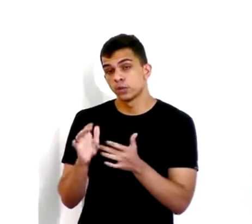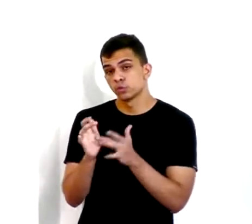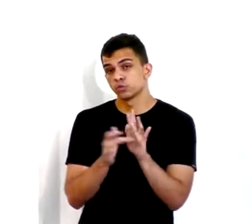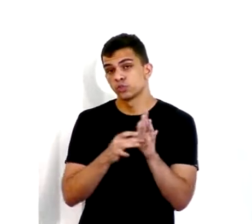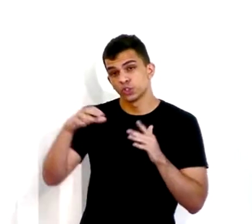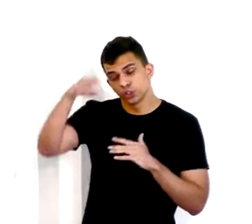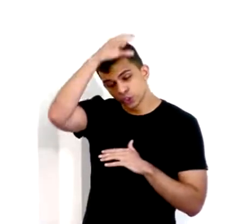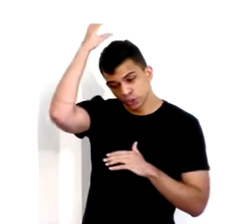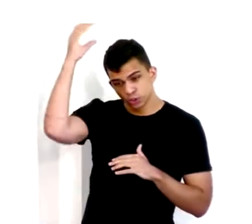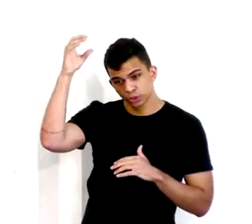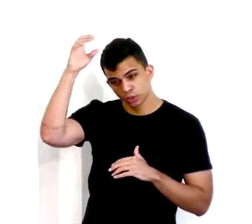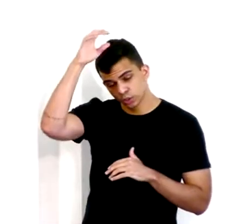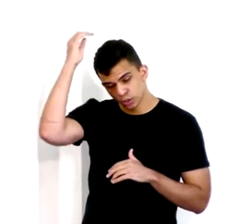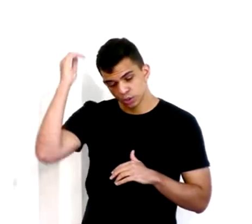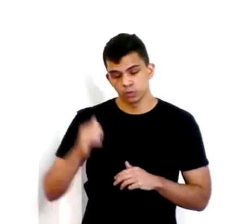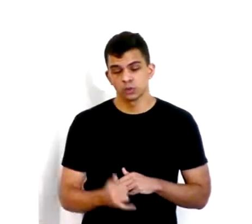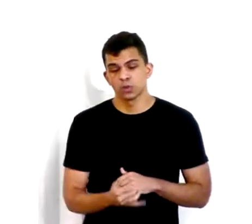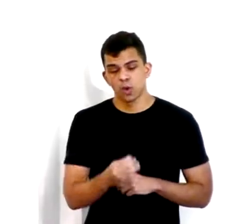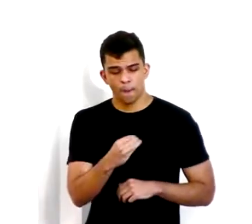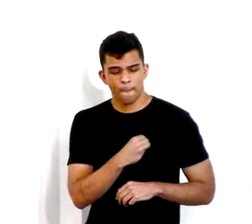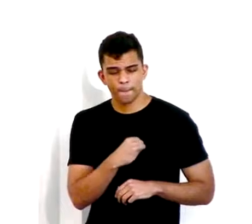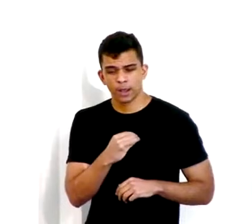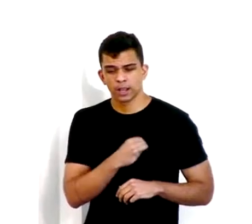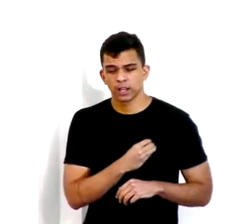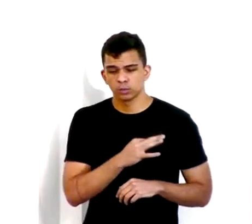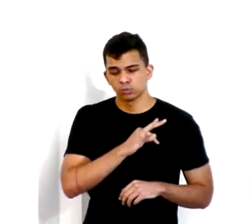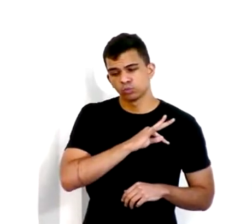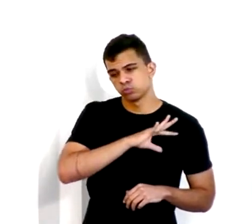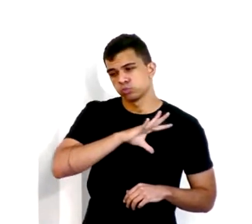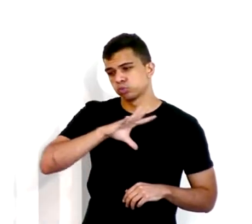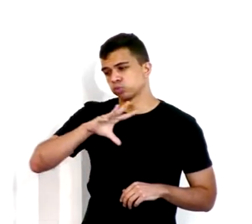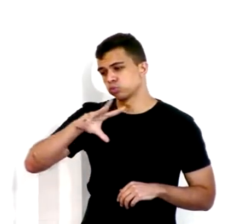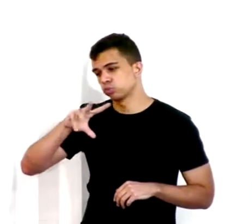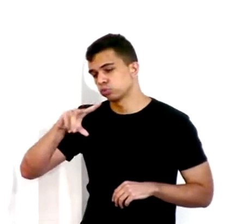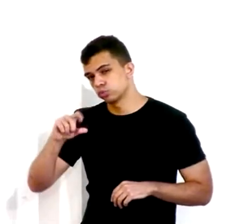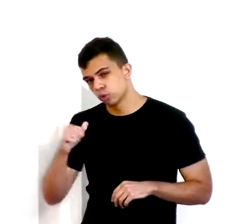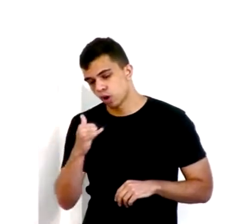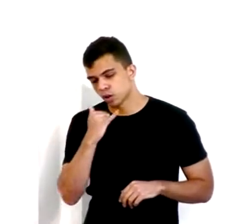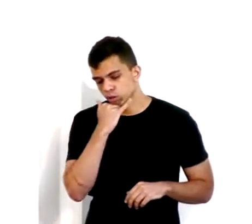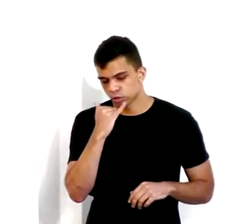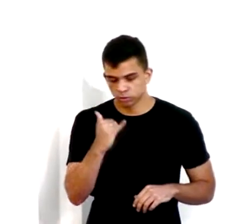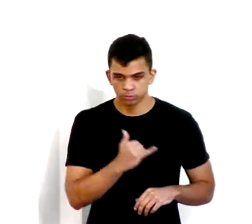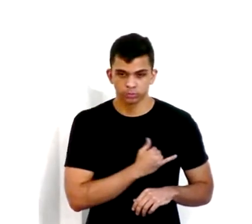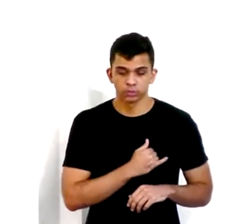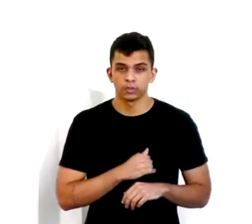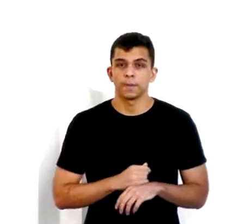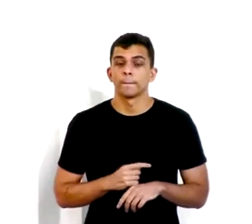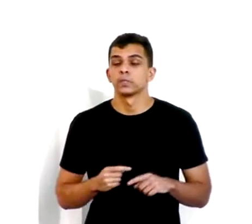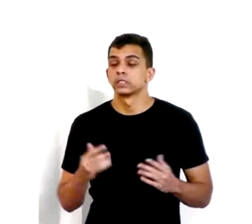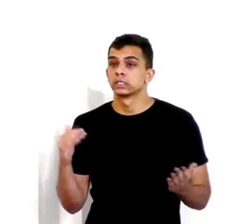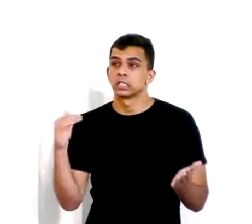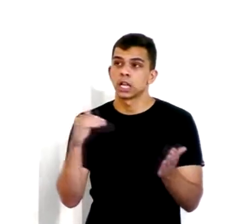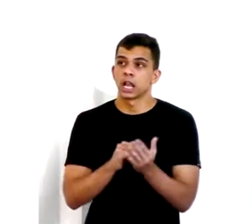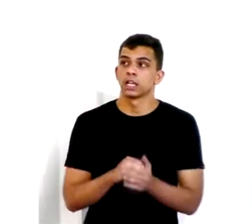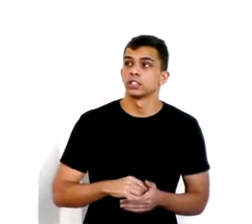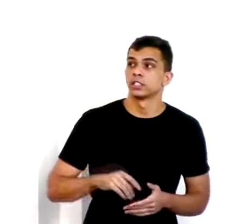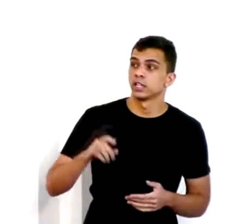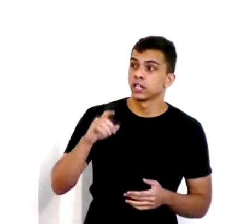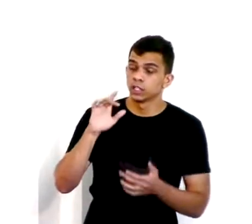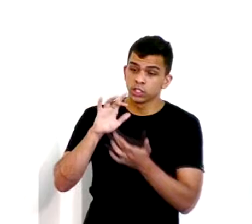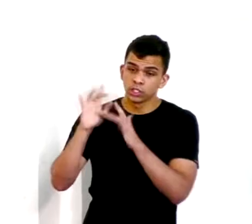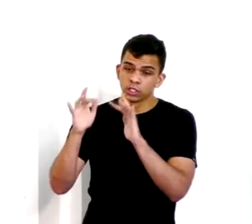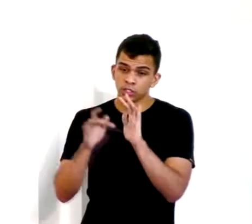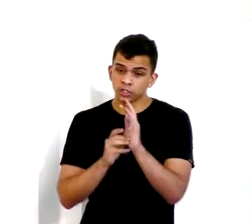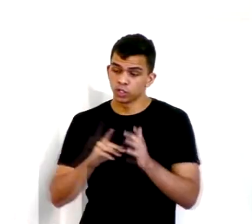nossos pecados foram pagos, foram perdoados. Mas até a volta de Cristo, eu e você,